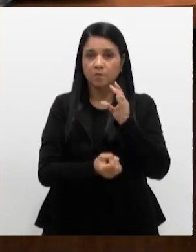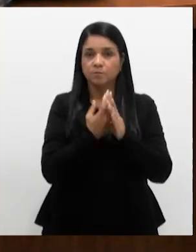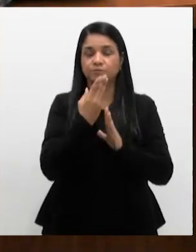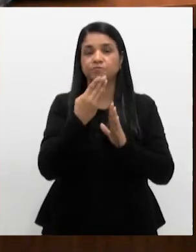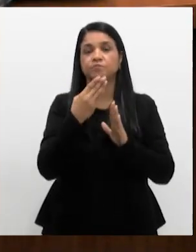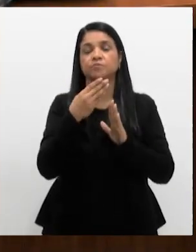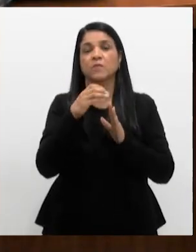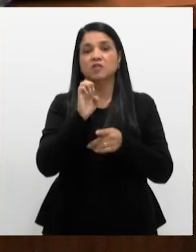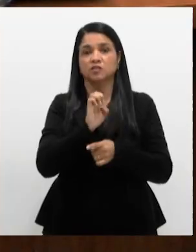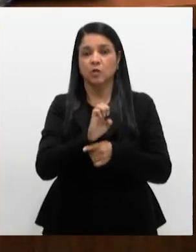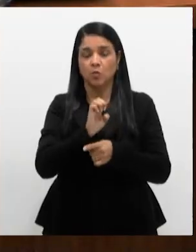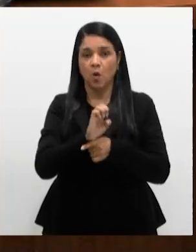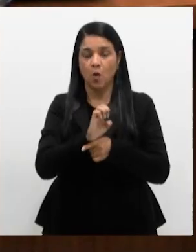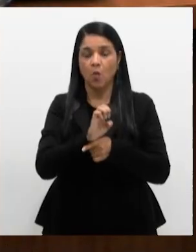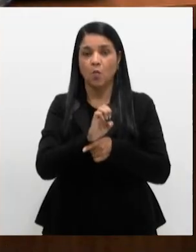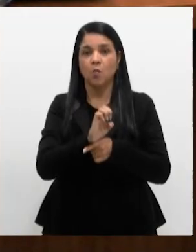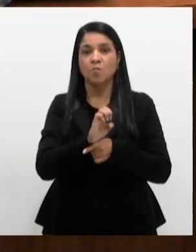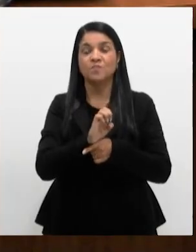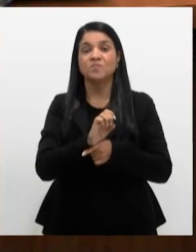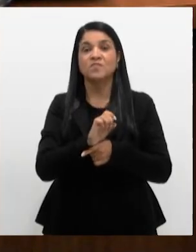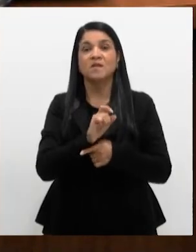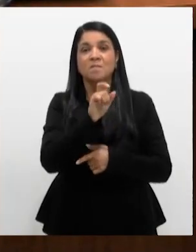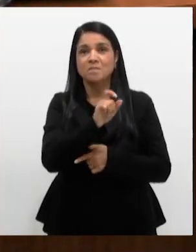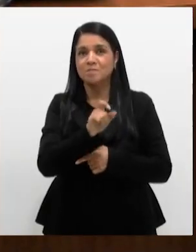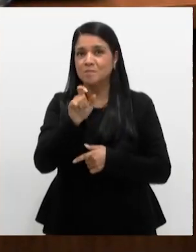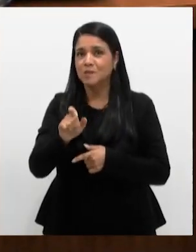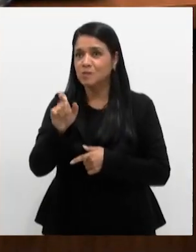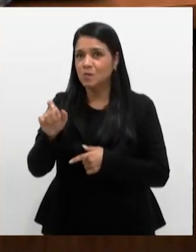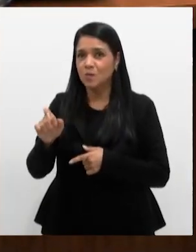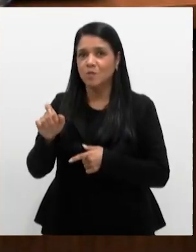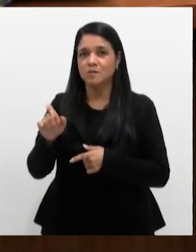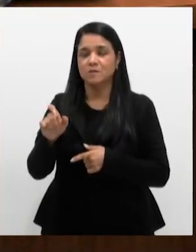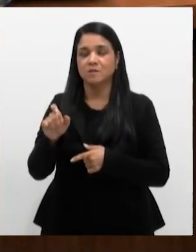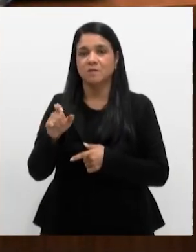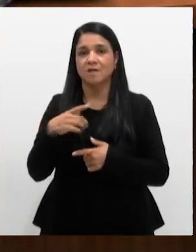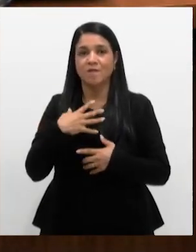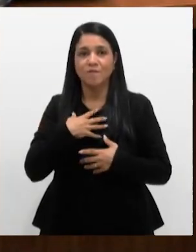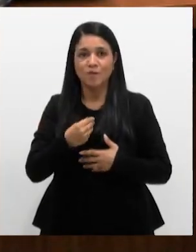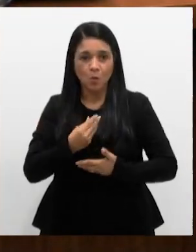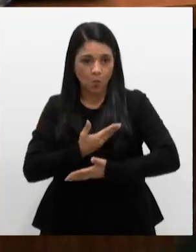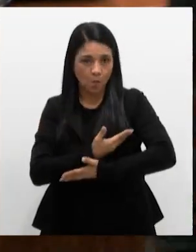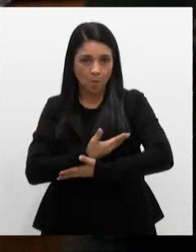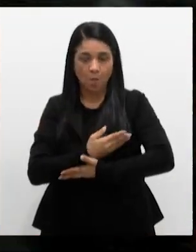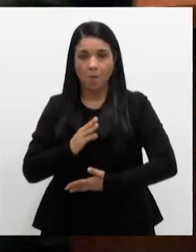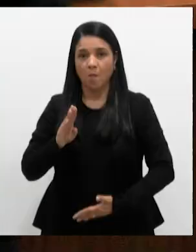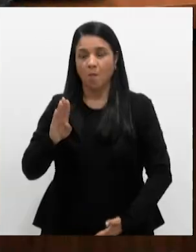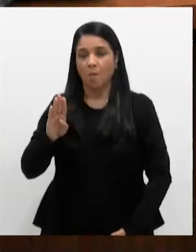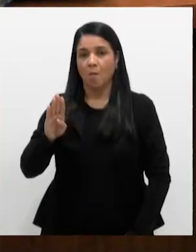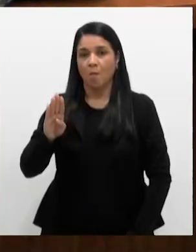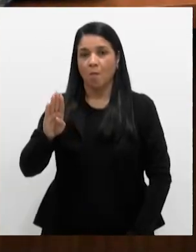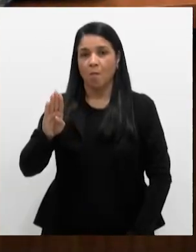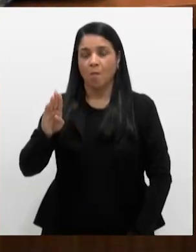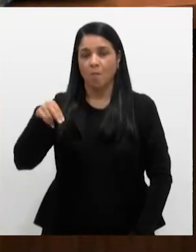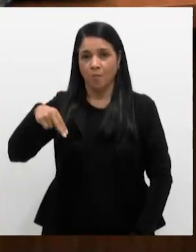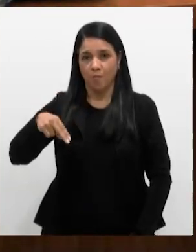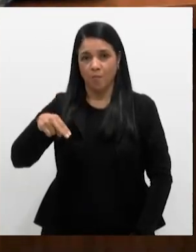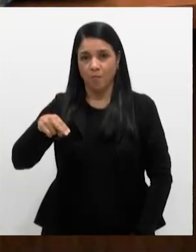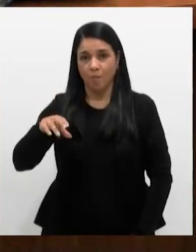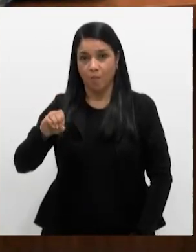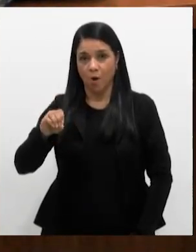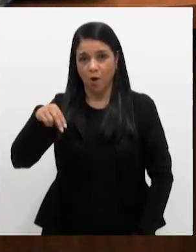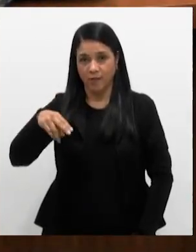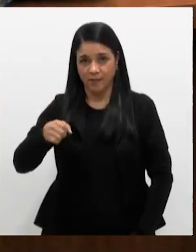para aqueles que se dizem pais de bebê reborn, um projeto que eu apresentei na Assembleia Legislativa na semana passada, uma discussão que está em voga na sociedade